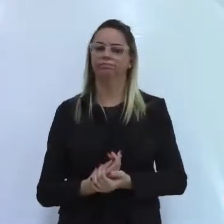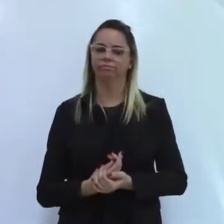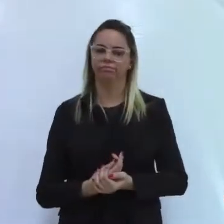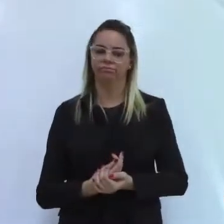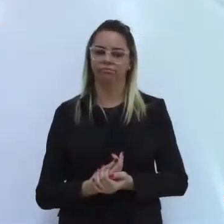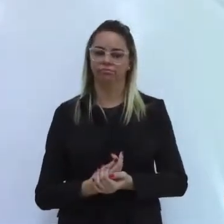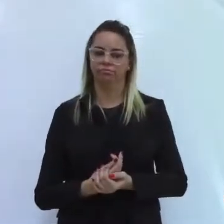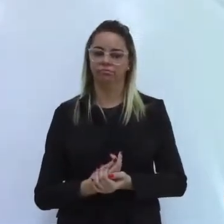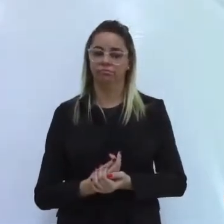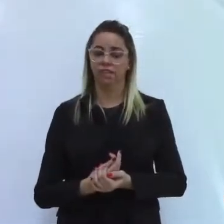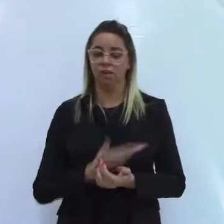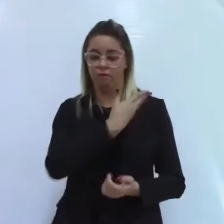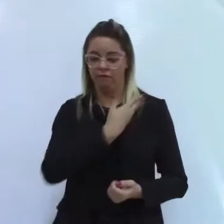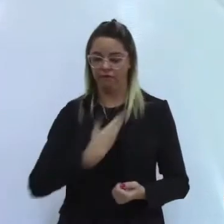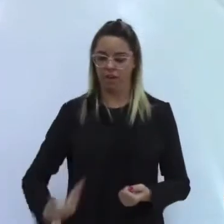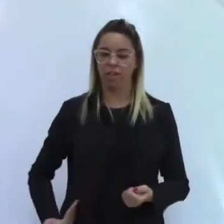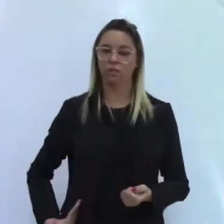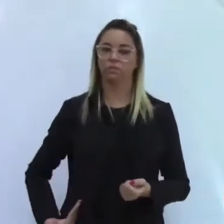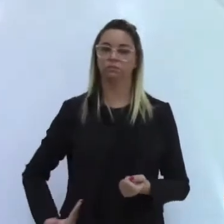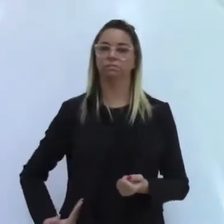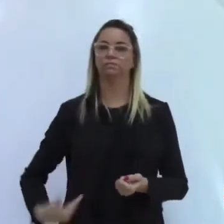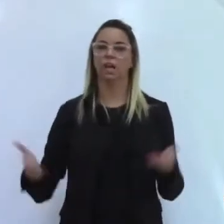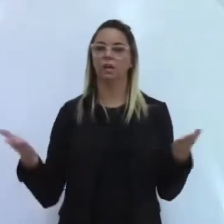dessa administração.